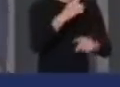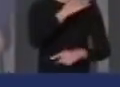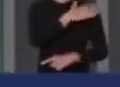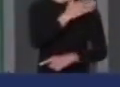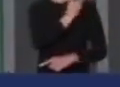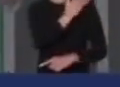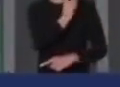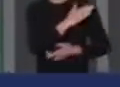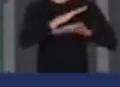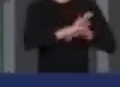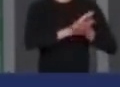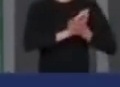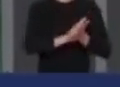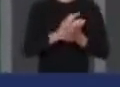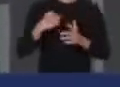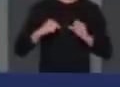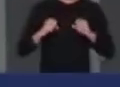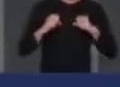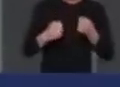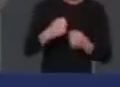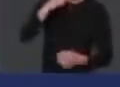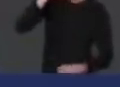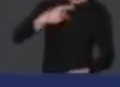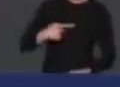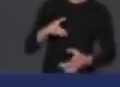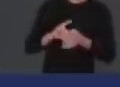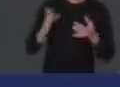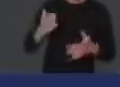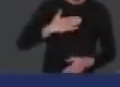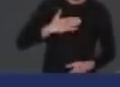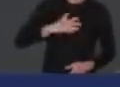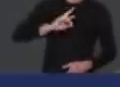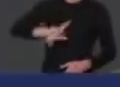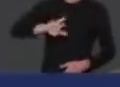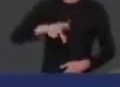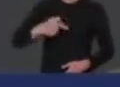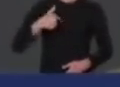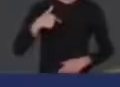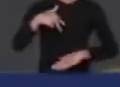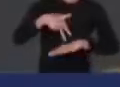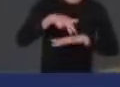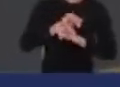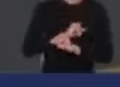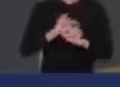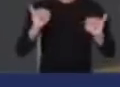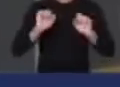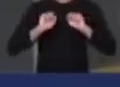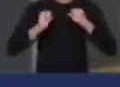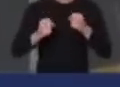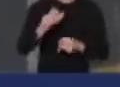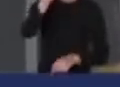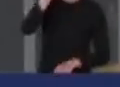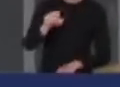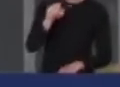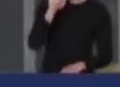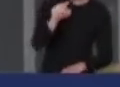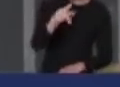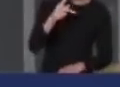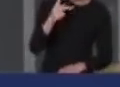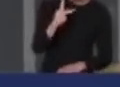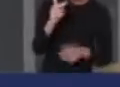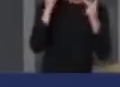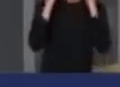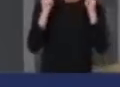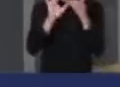ele. São pessoas que se declaram cristãs e que negam o